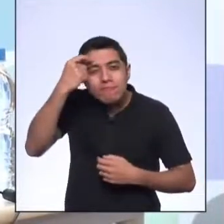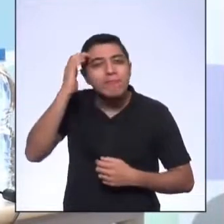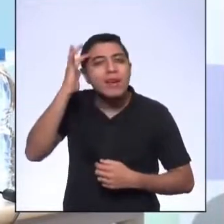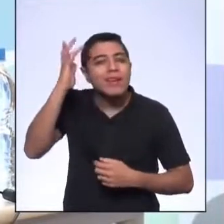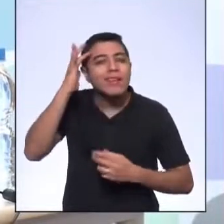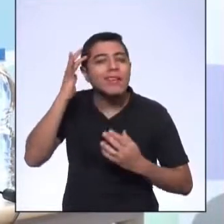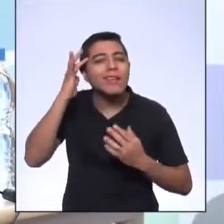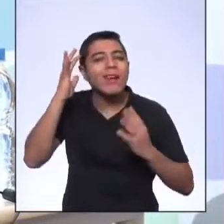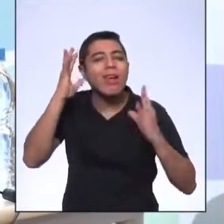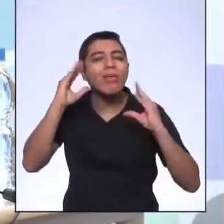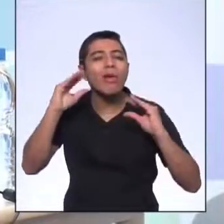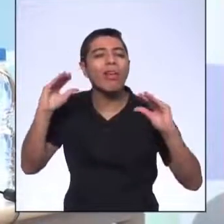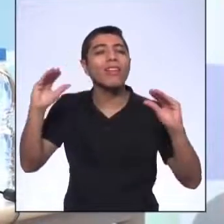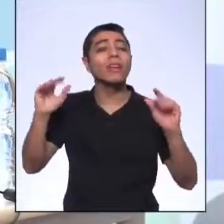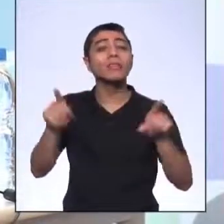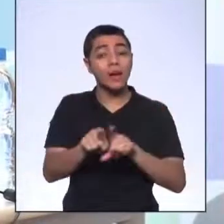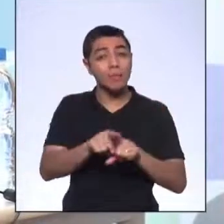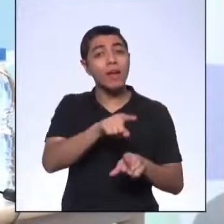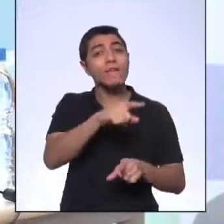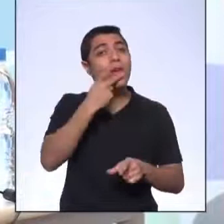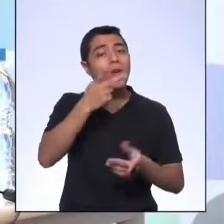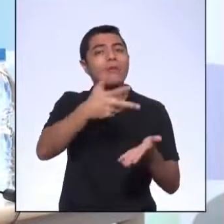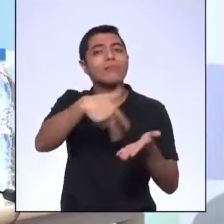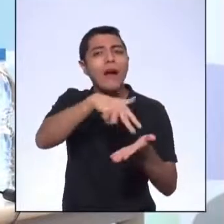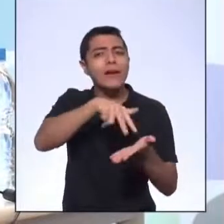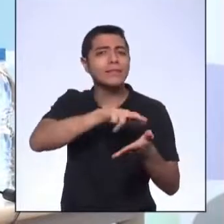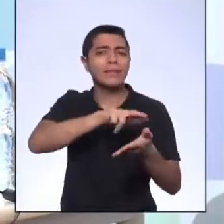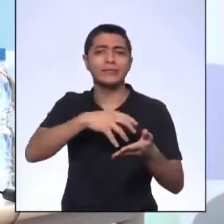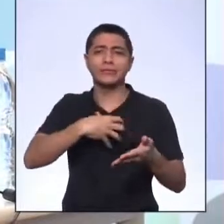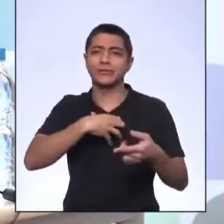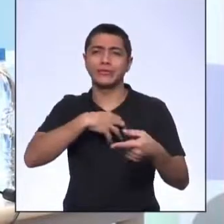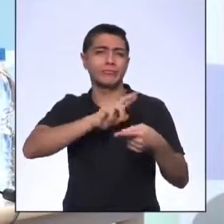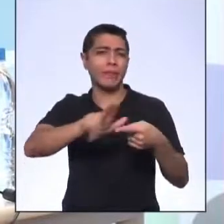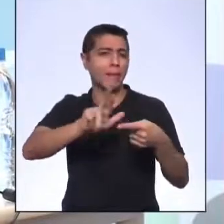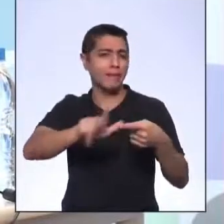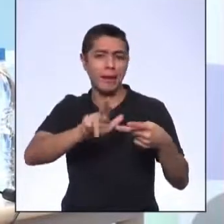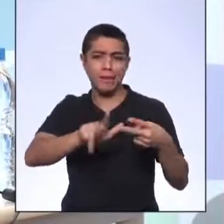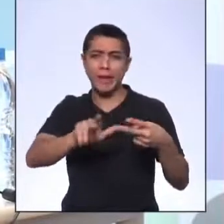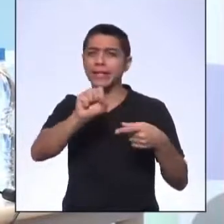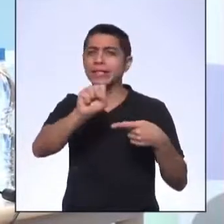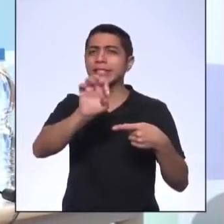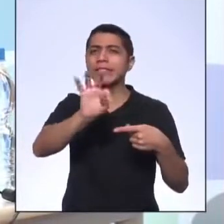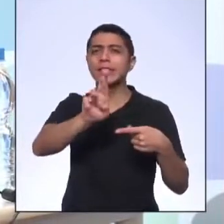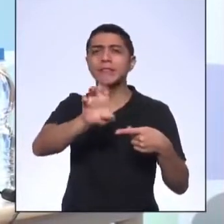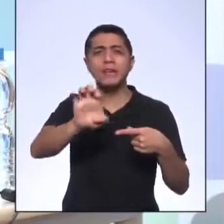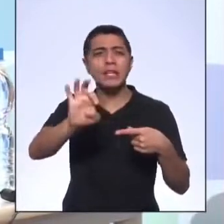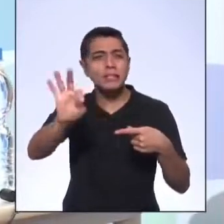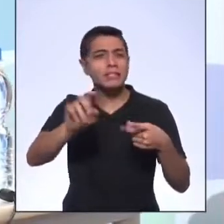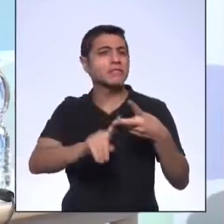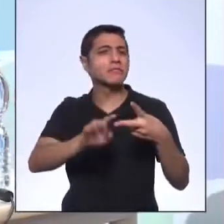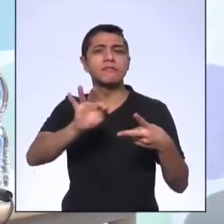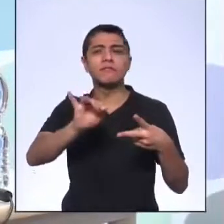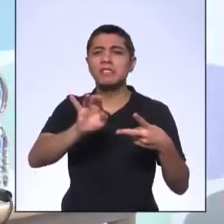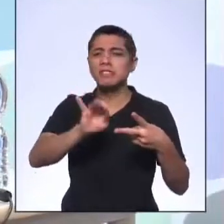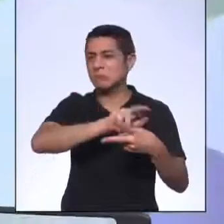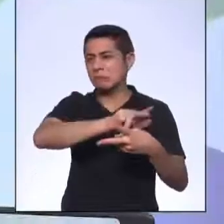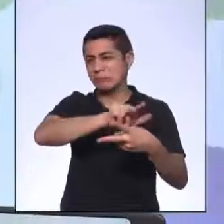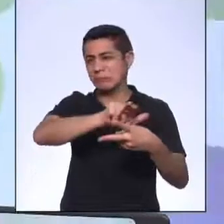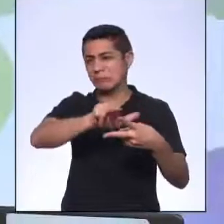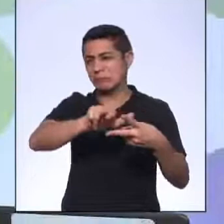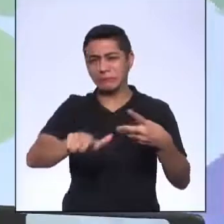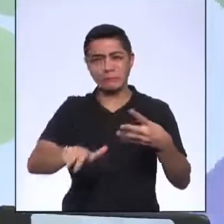Fit dance Jazz street dance e vários Que bom né Gente olha parabéns